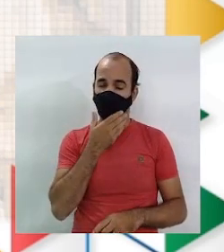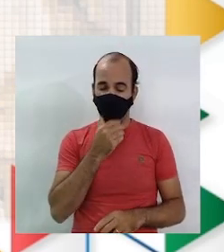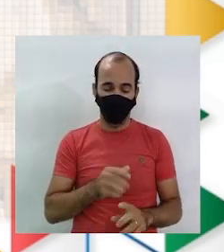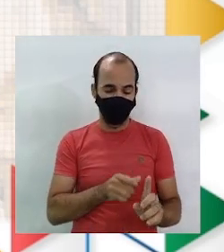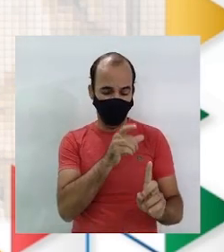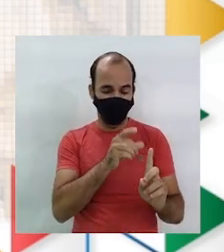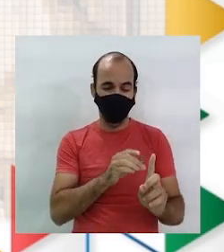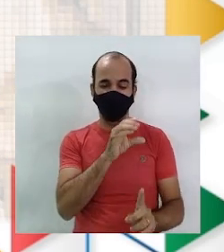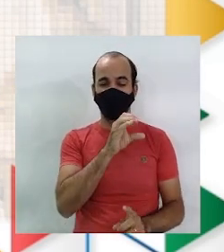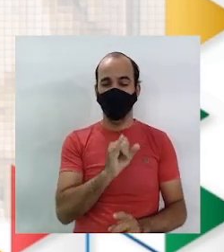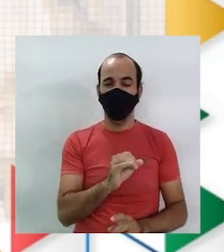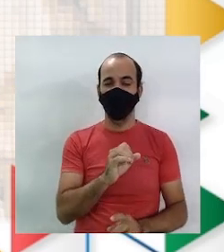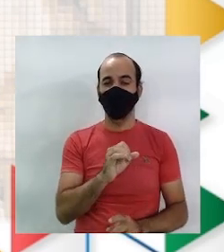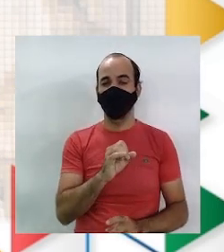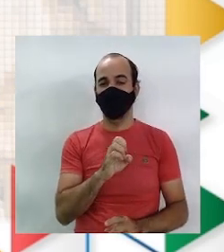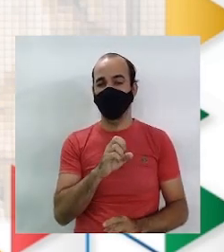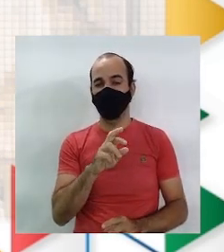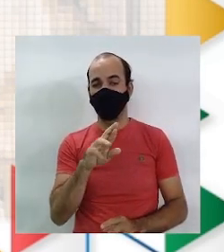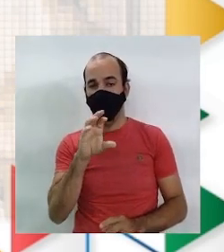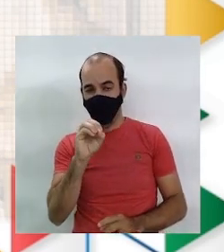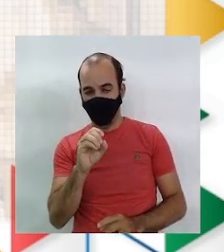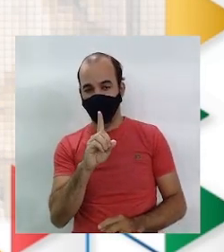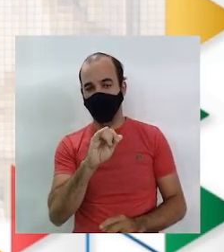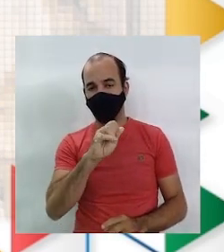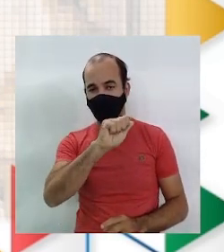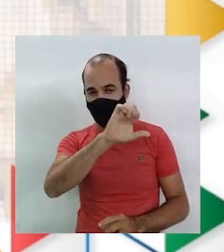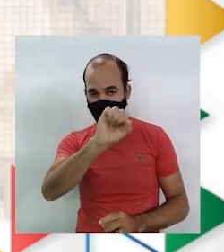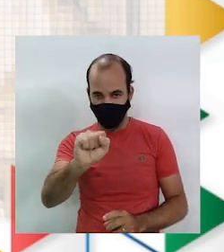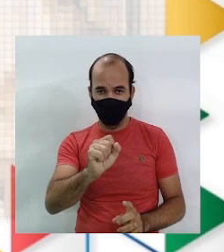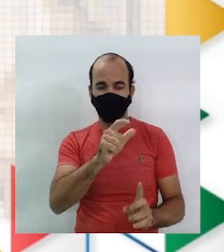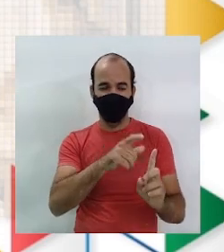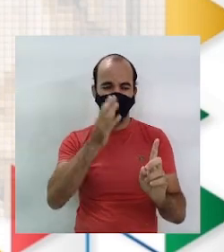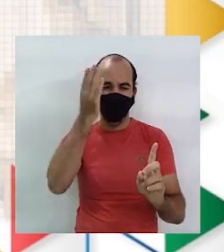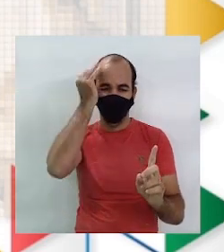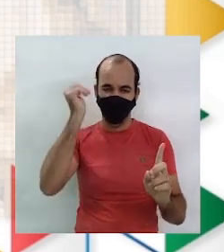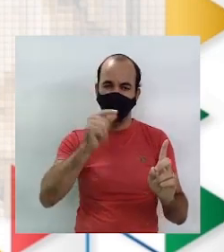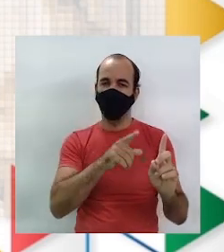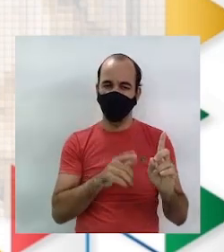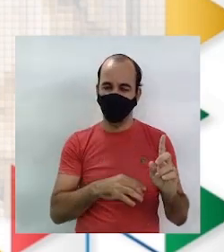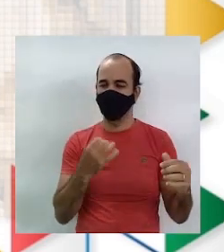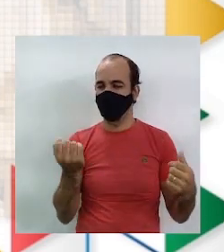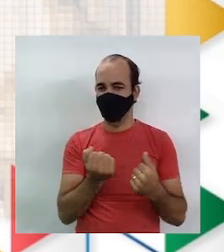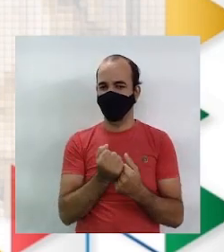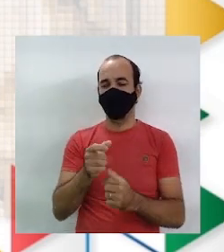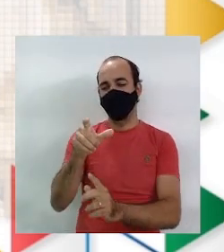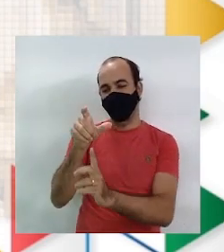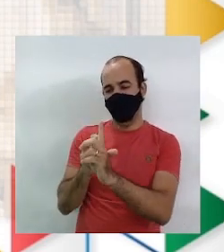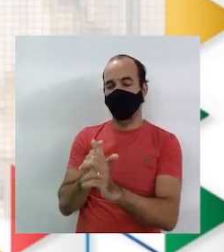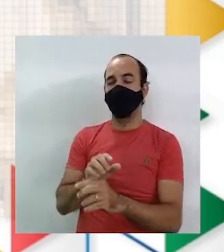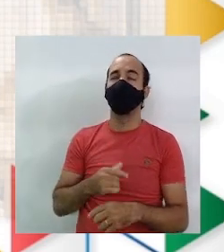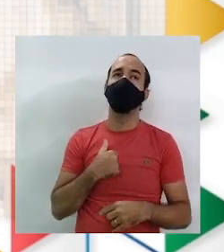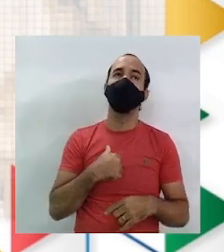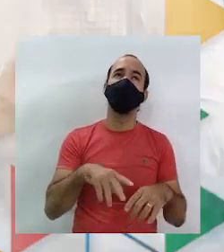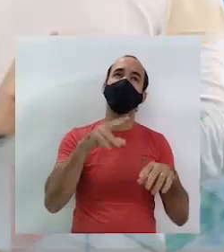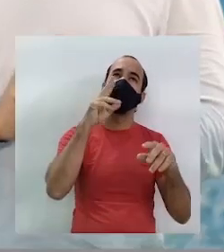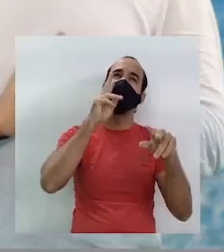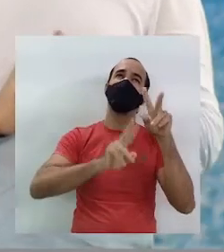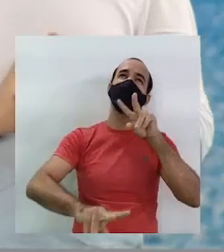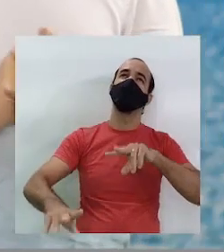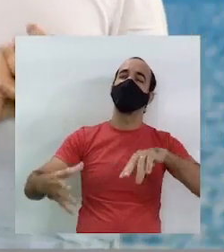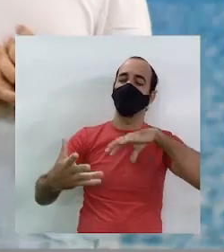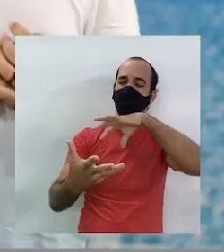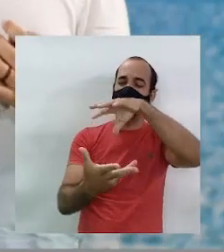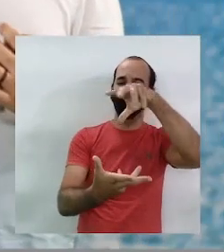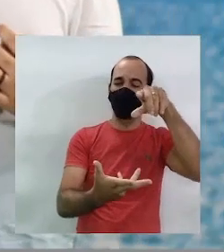há aquela frase bem conhecida que é: eu vi o mundo, e ele começava em Recife, né? Ele começava em Recife.